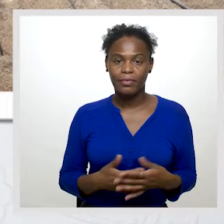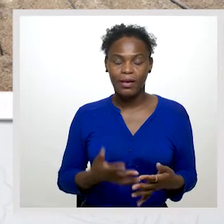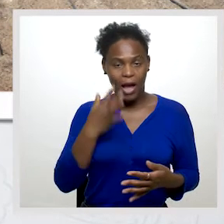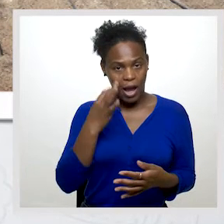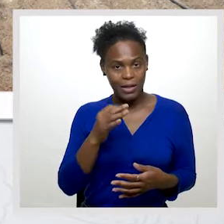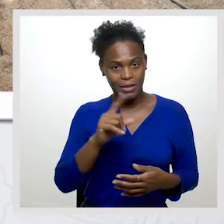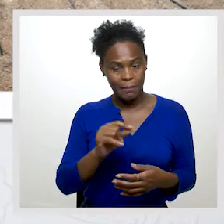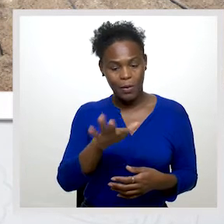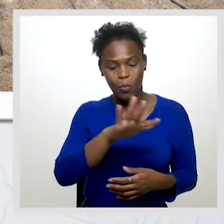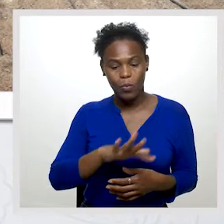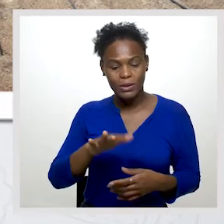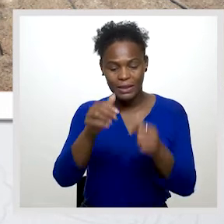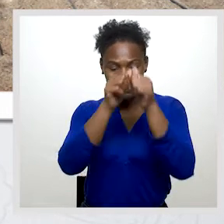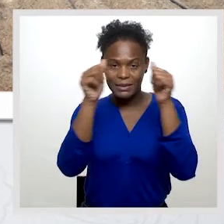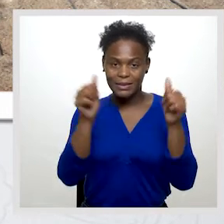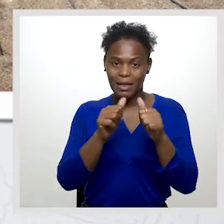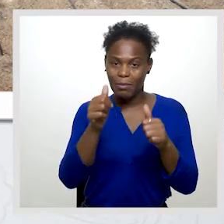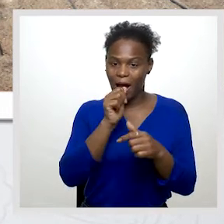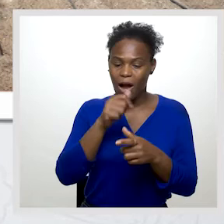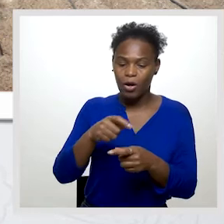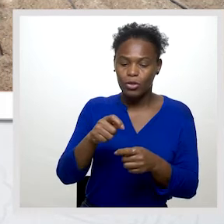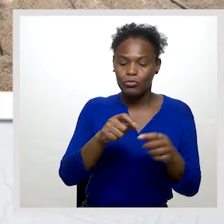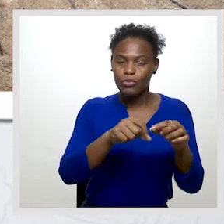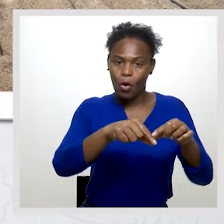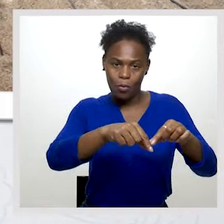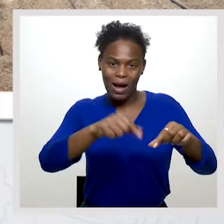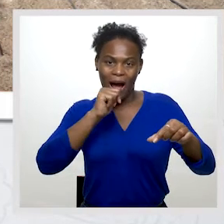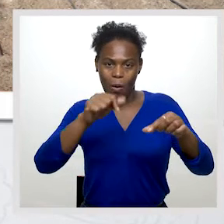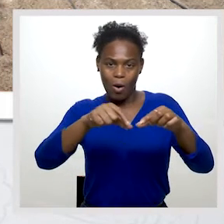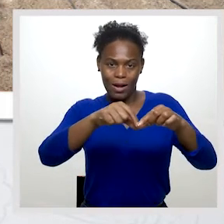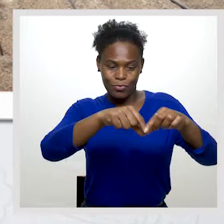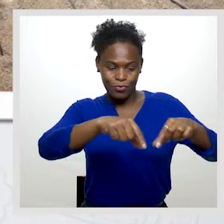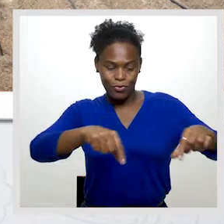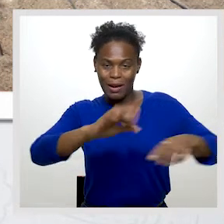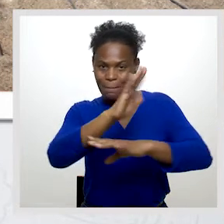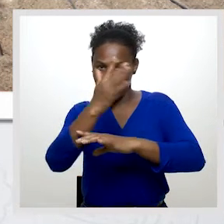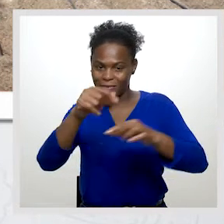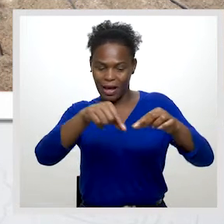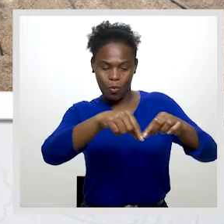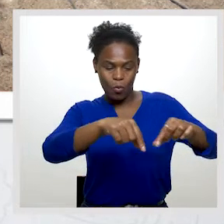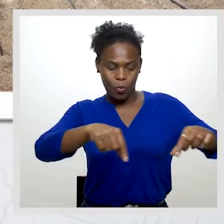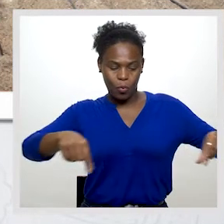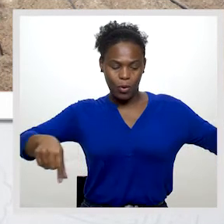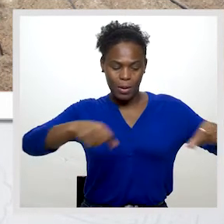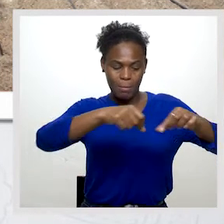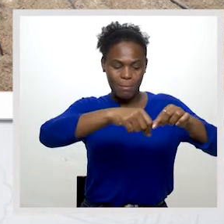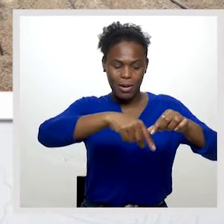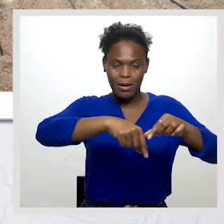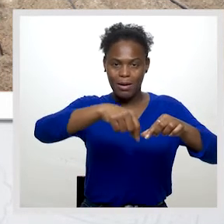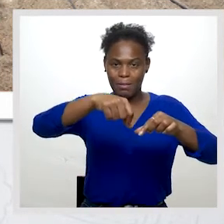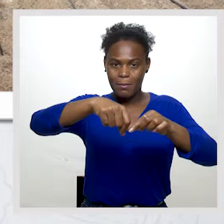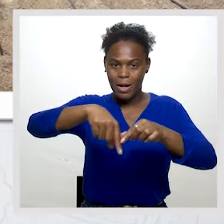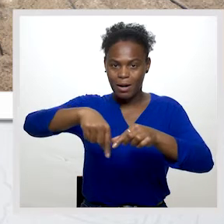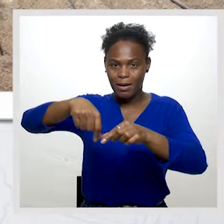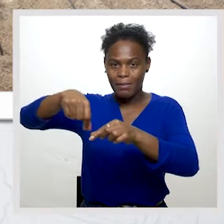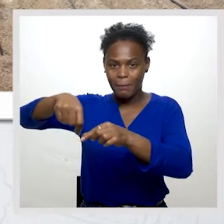Ainda utilizar sistemas de irrigação moderna ou então sistema de rega gota a gota. Se repararem ali nas imagens,